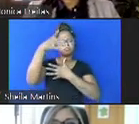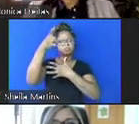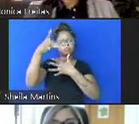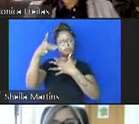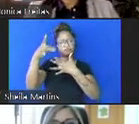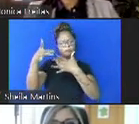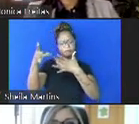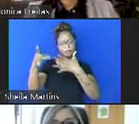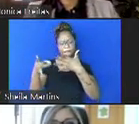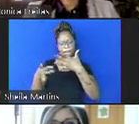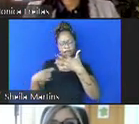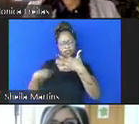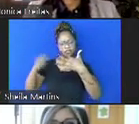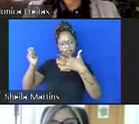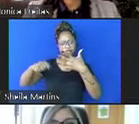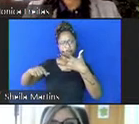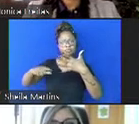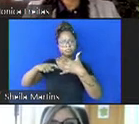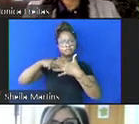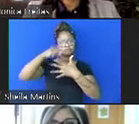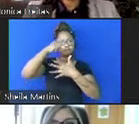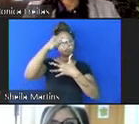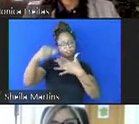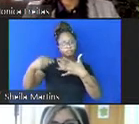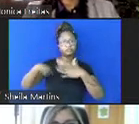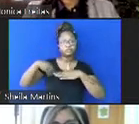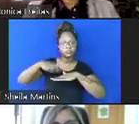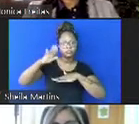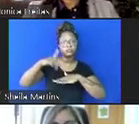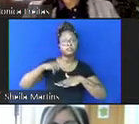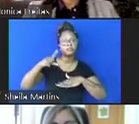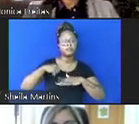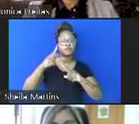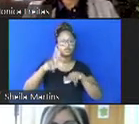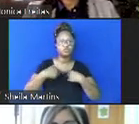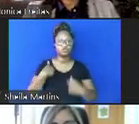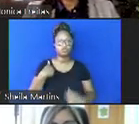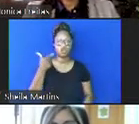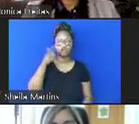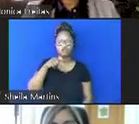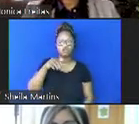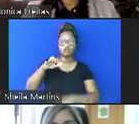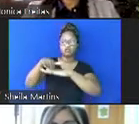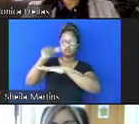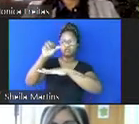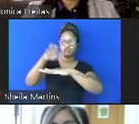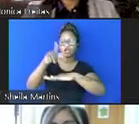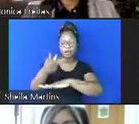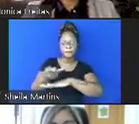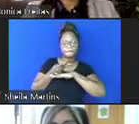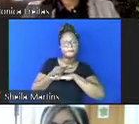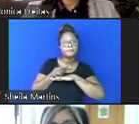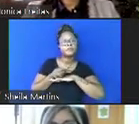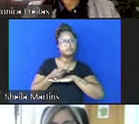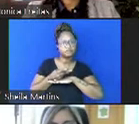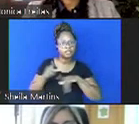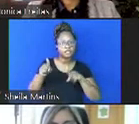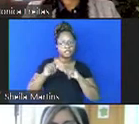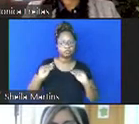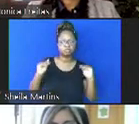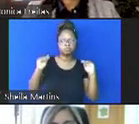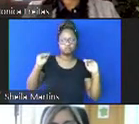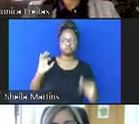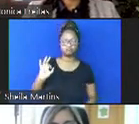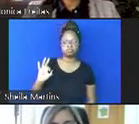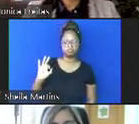outras possibilidades que são, muitas delas por nomeação, né? Então são prêmios e de alta excelência, né? São